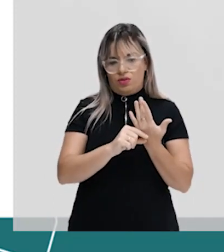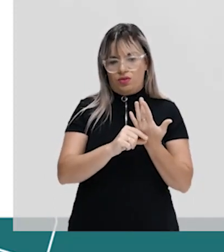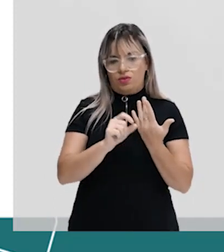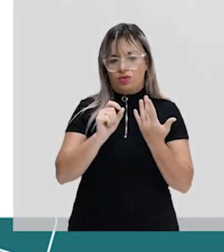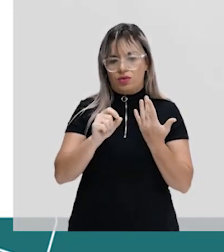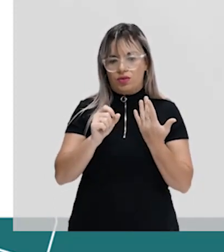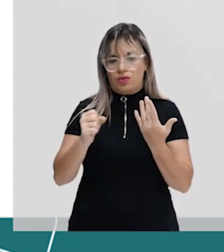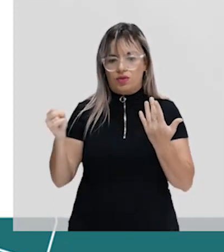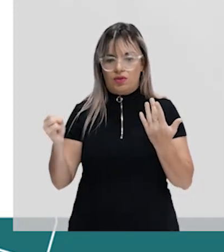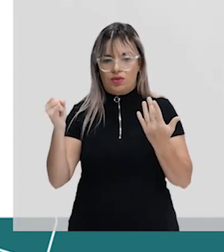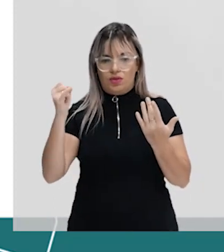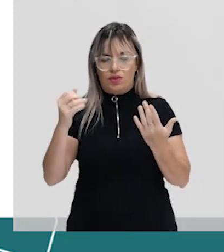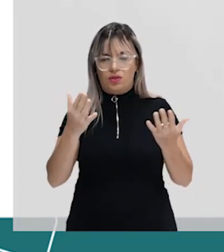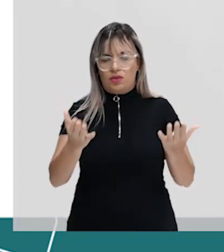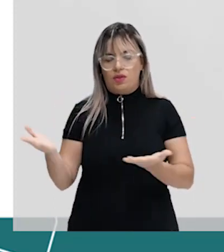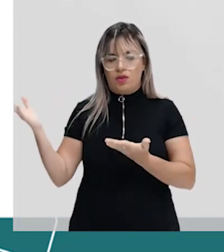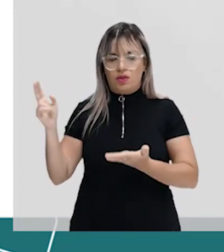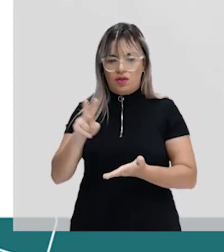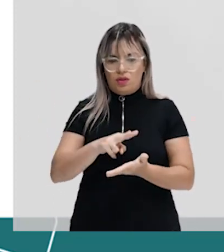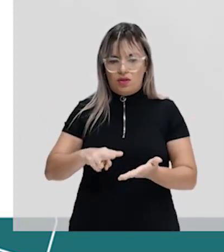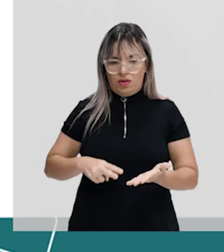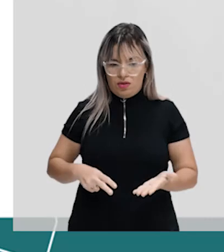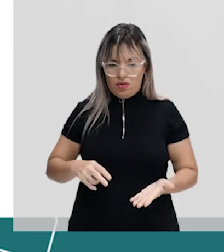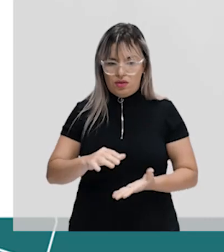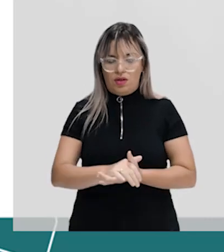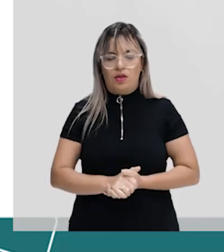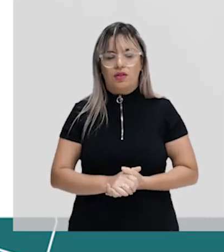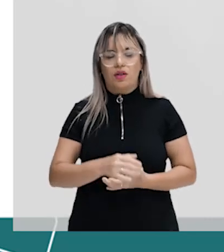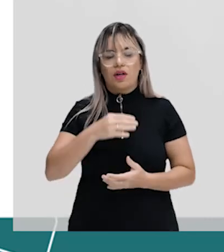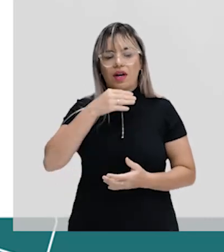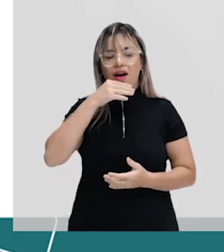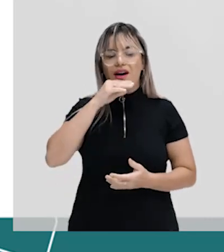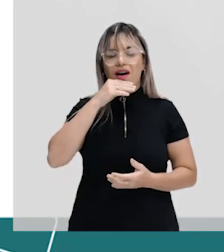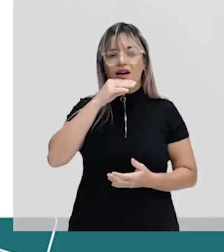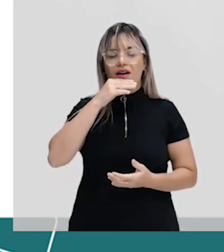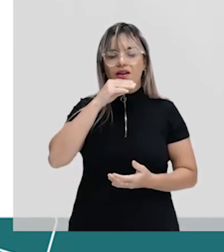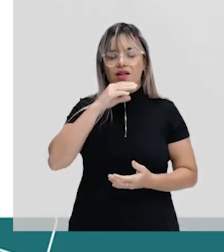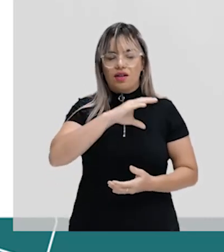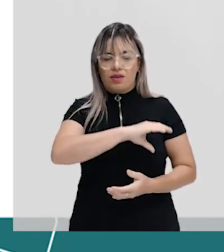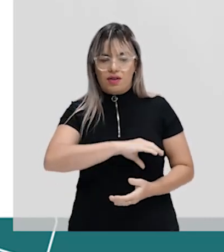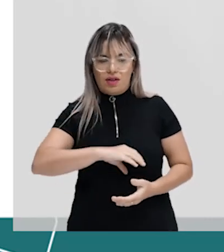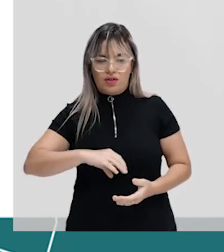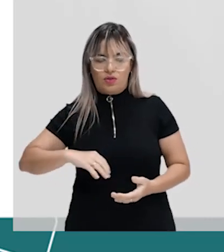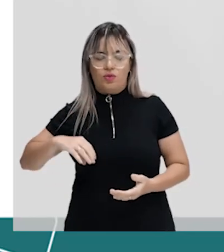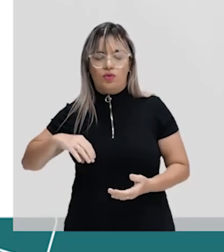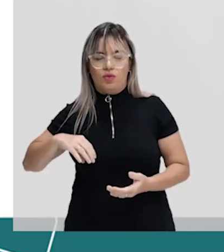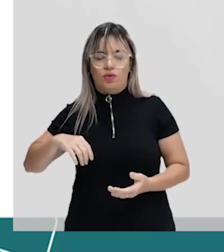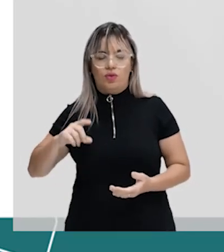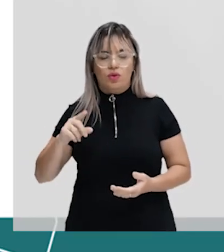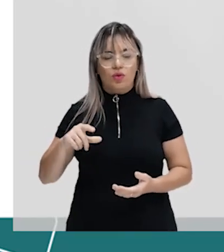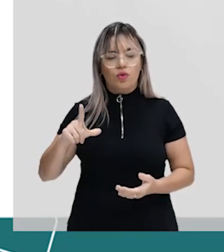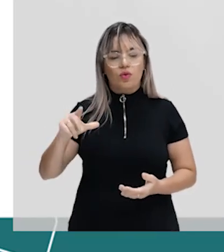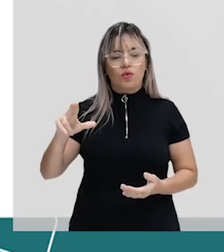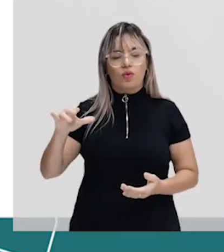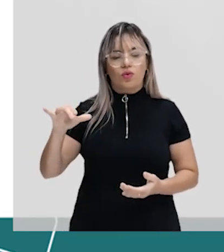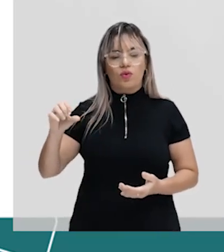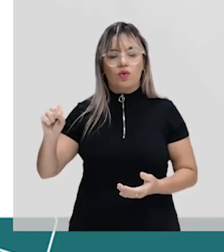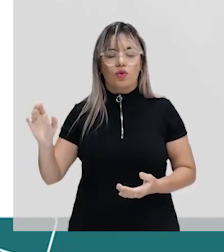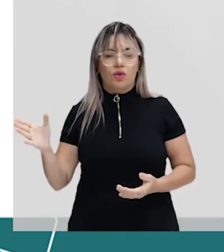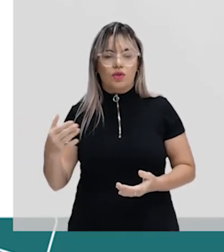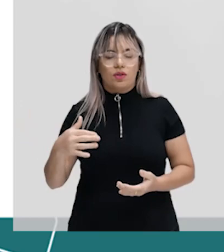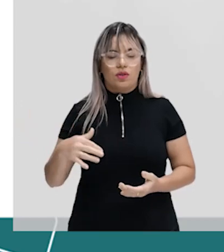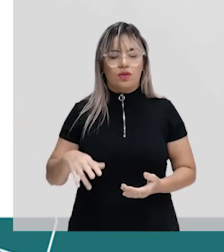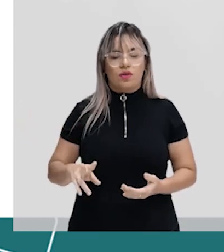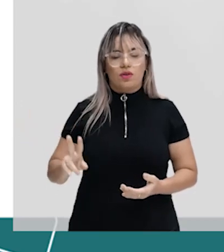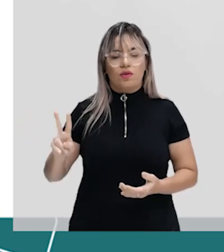Fernando Sabino, Carlos Drummond de Andrade, Clarice Lispector e Luiz Fernando